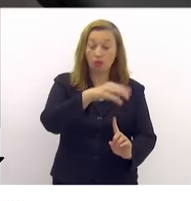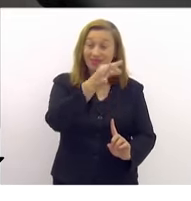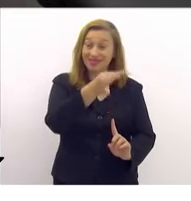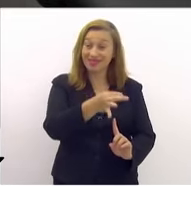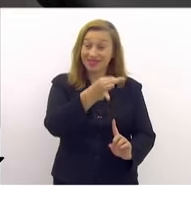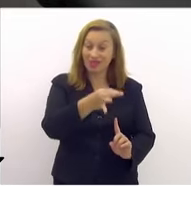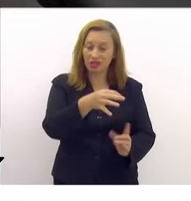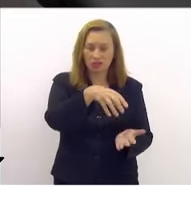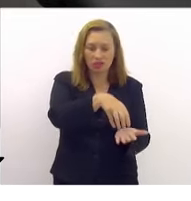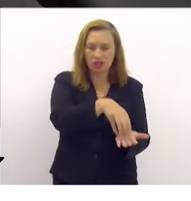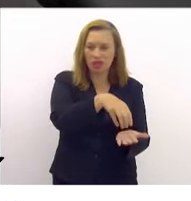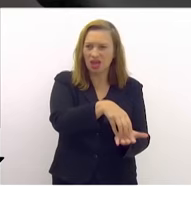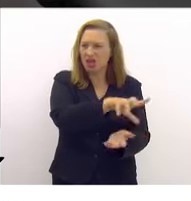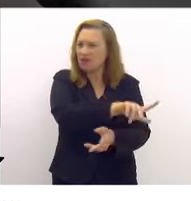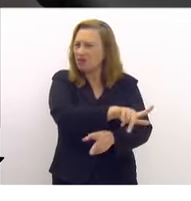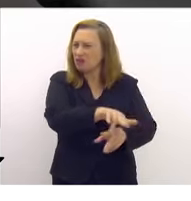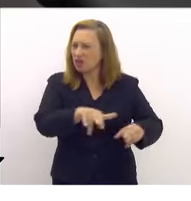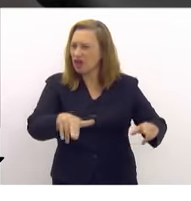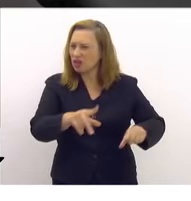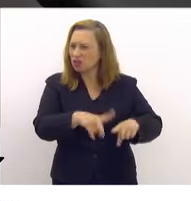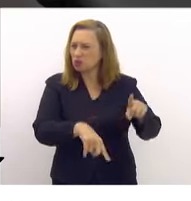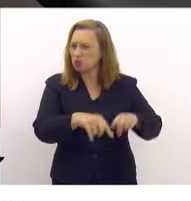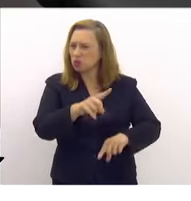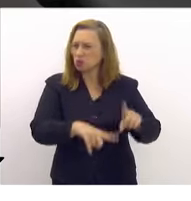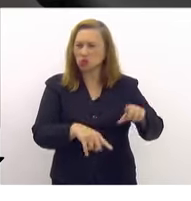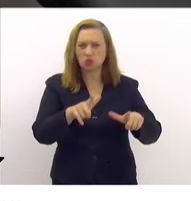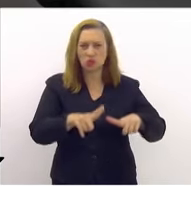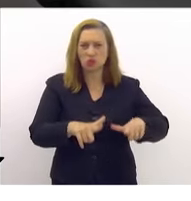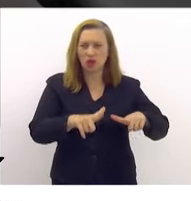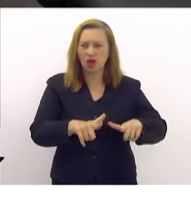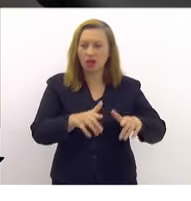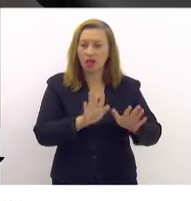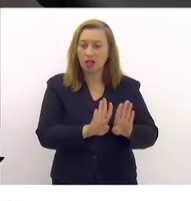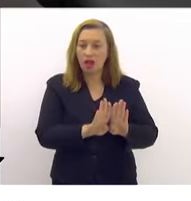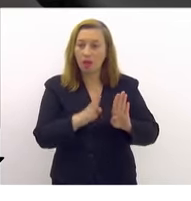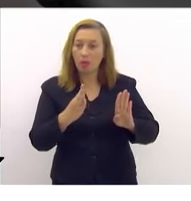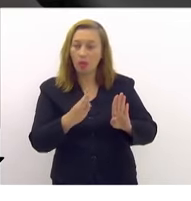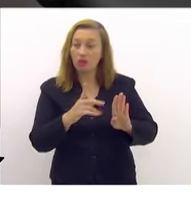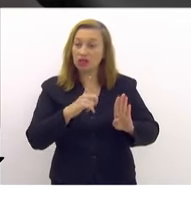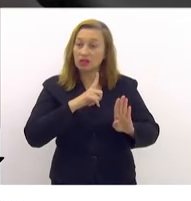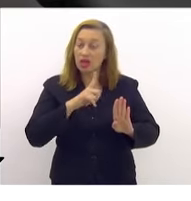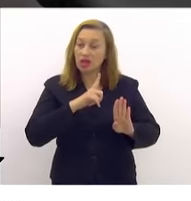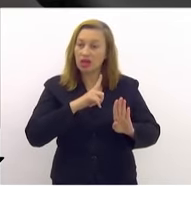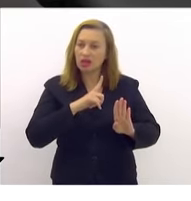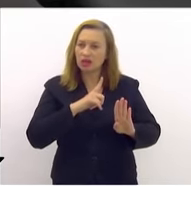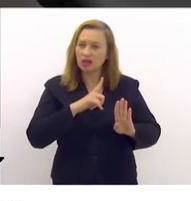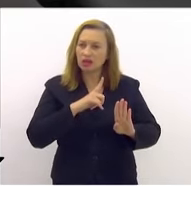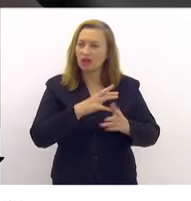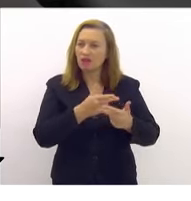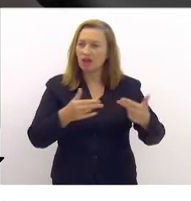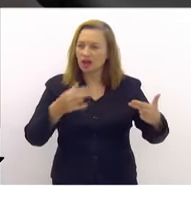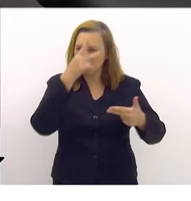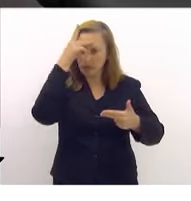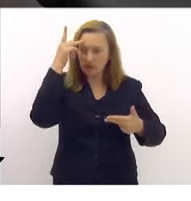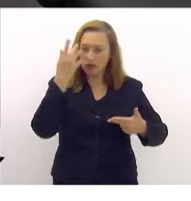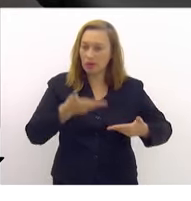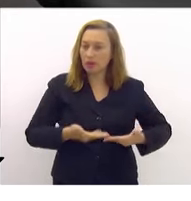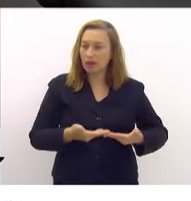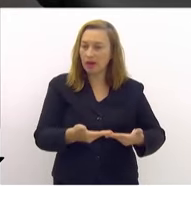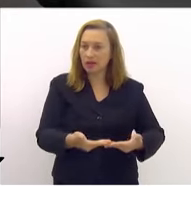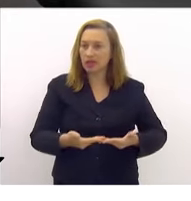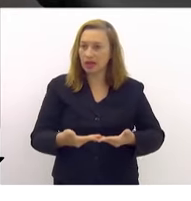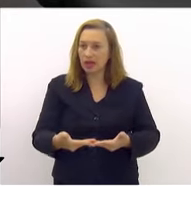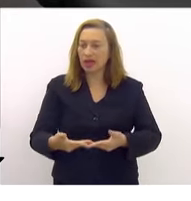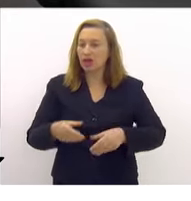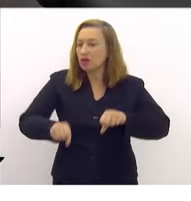monte de produtos de varejo lá estocado. E na porta, um monte de entregador, outros uns a pé,